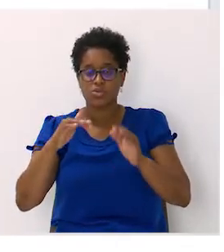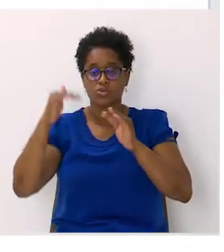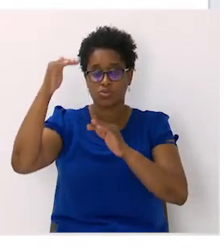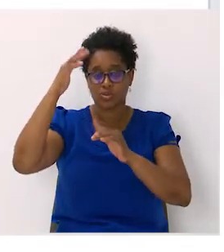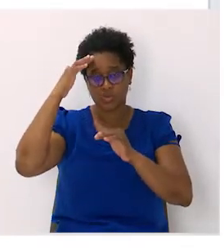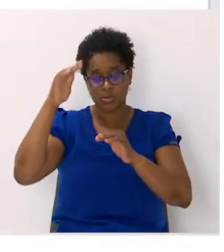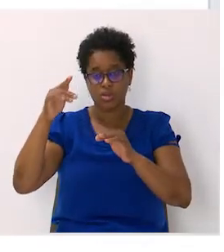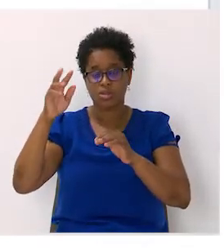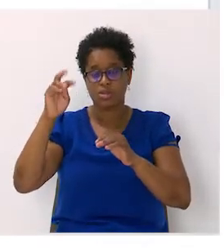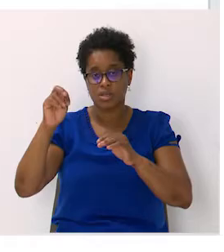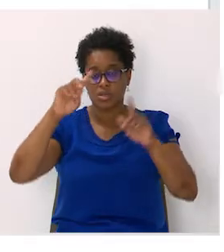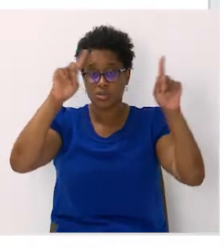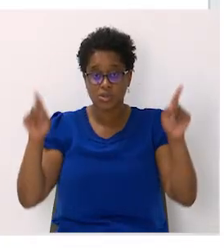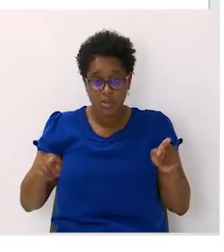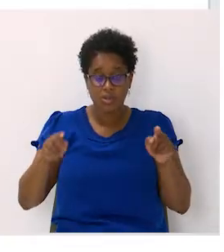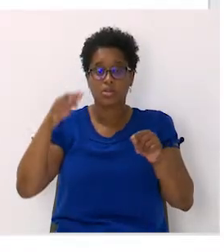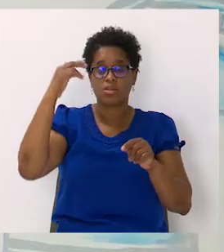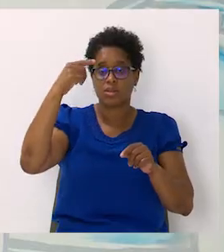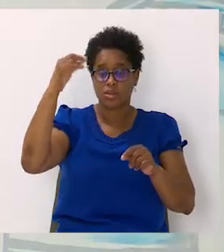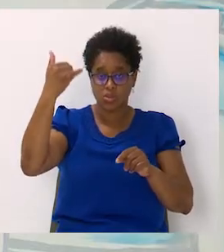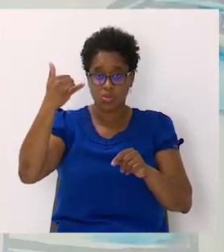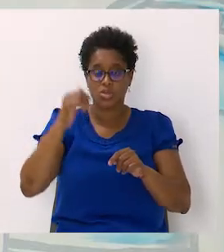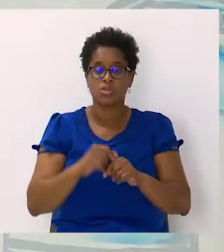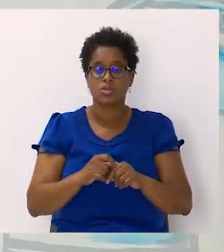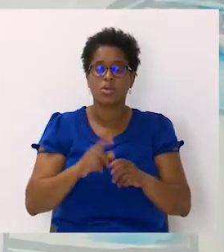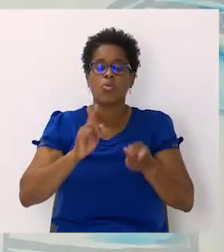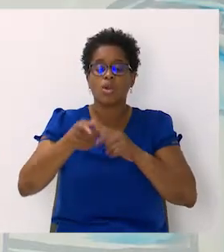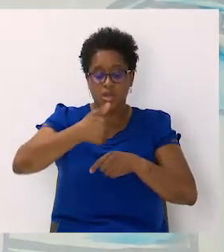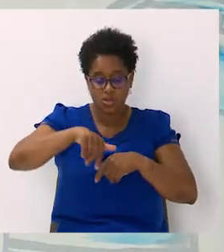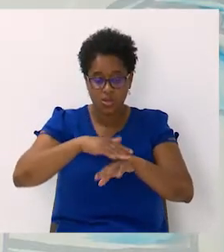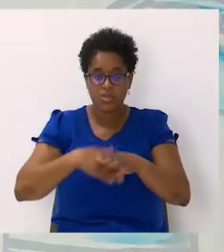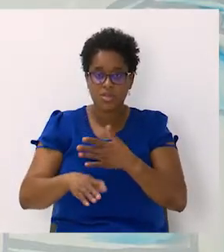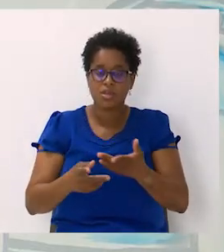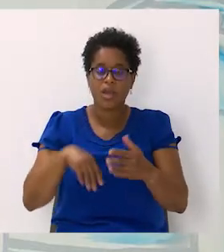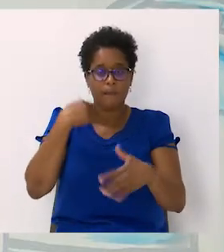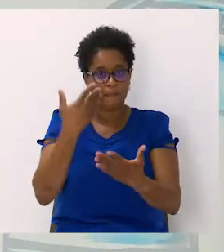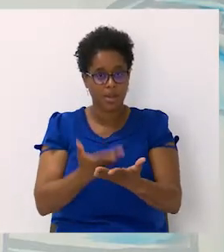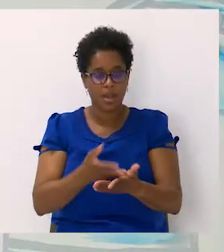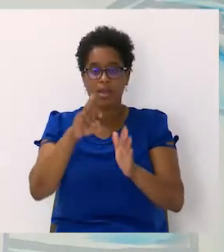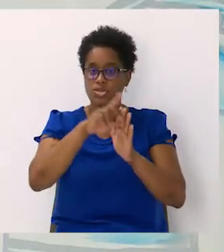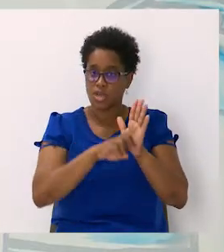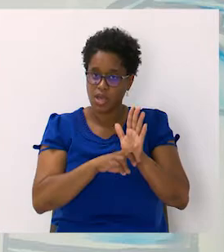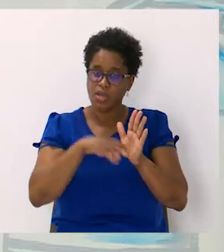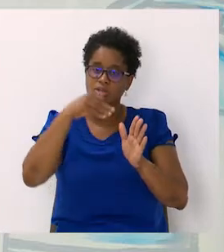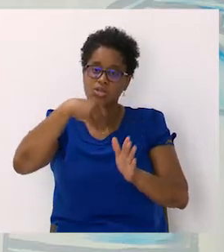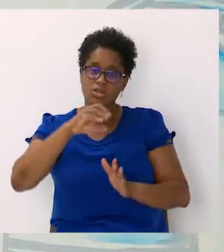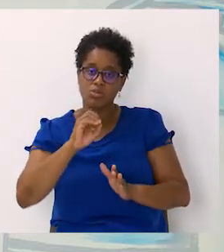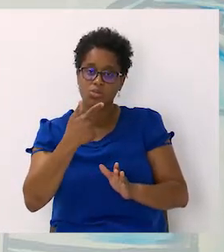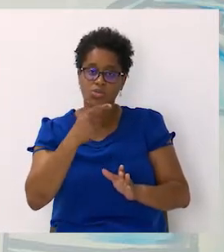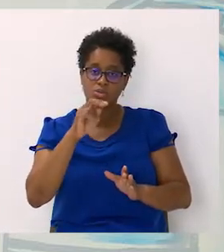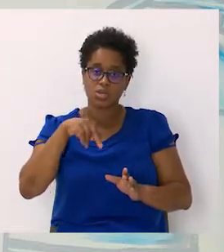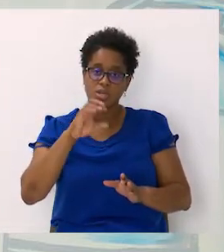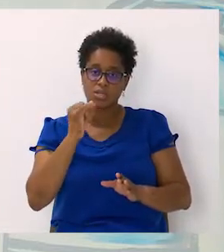expoente 3 de expoente 2. O que é que vamos fazer? Vamos aplicar as regras de